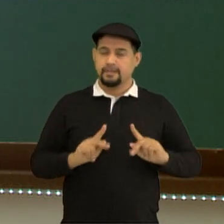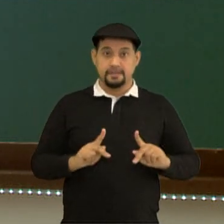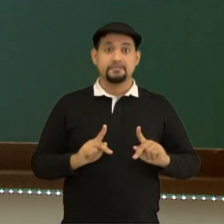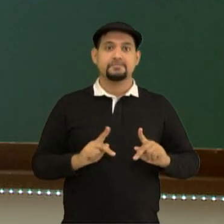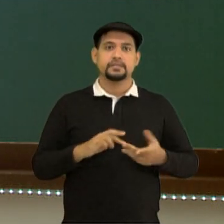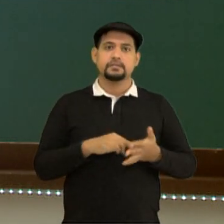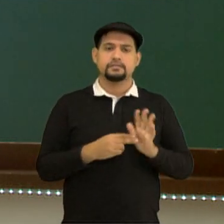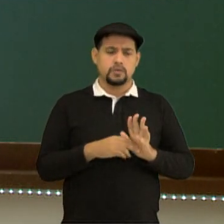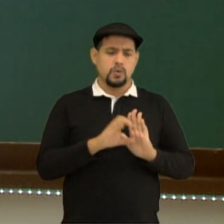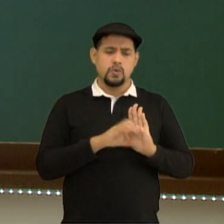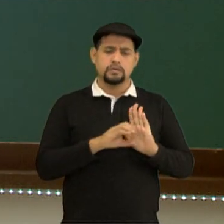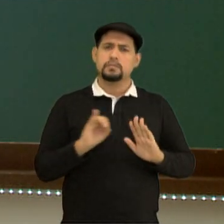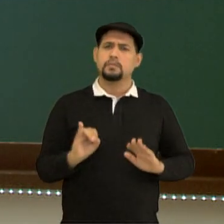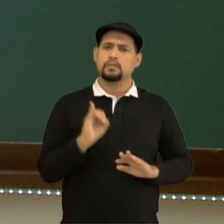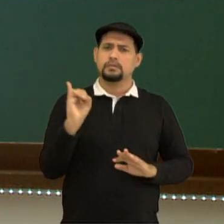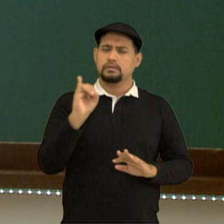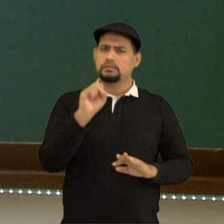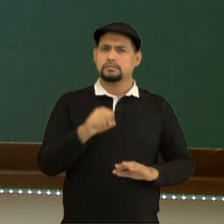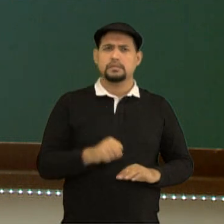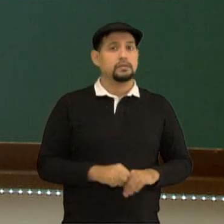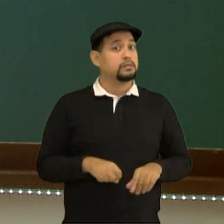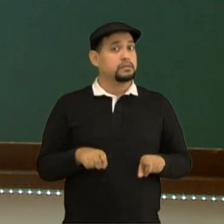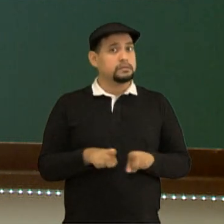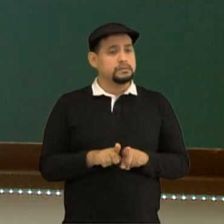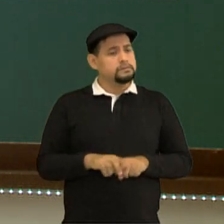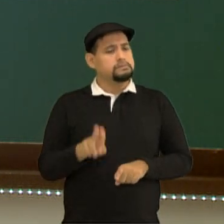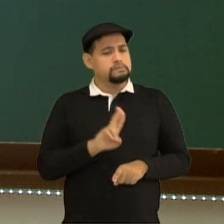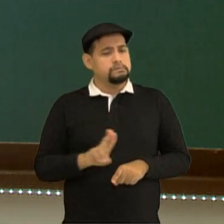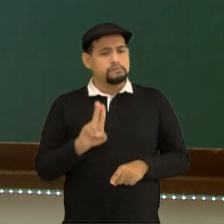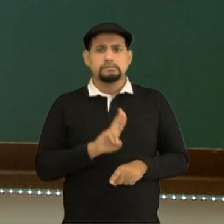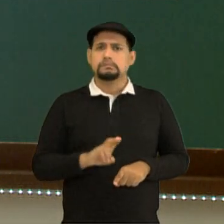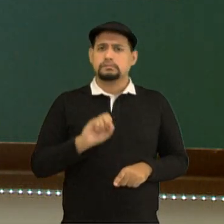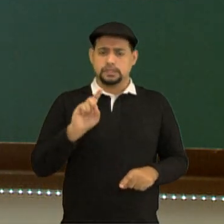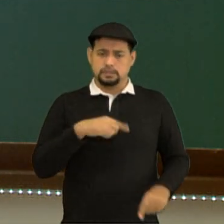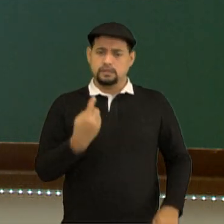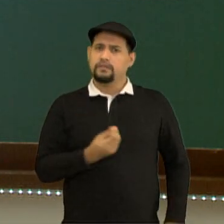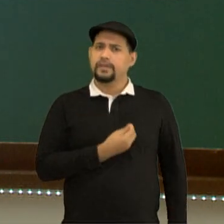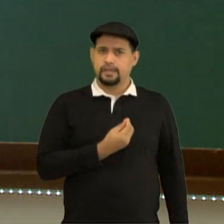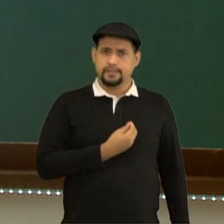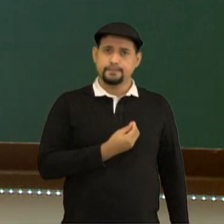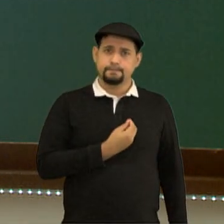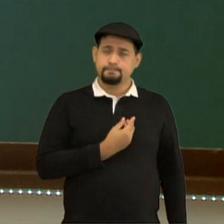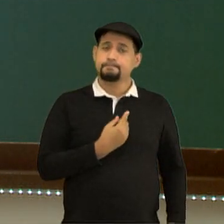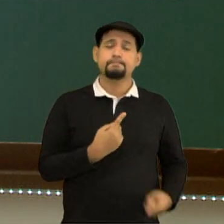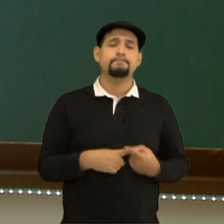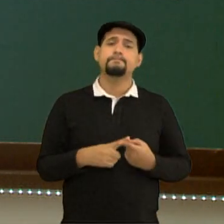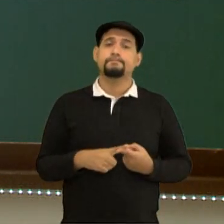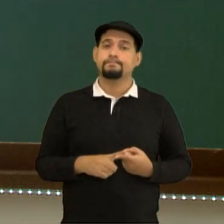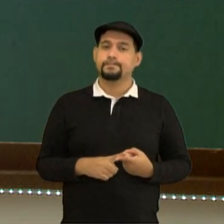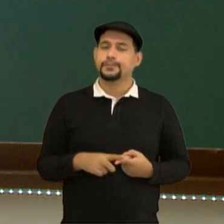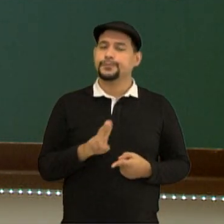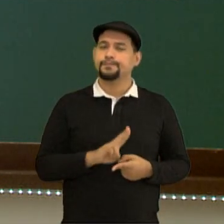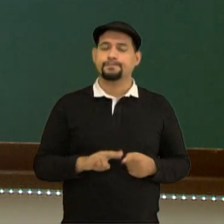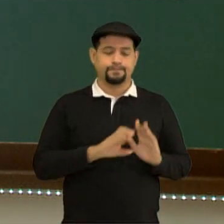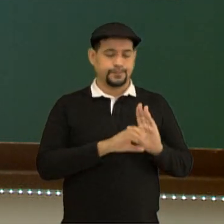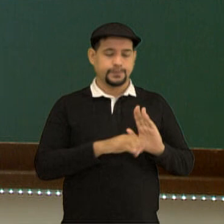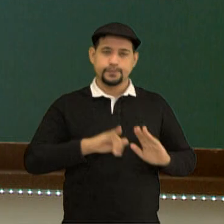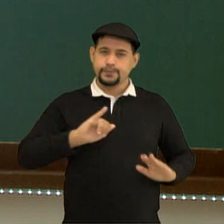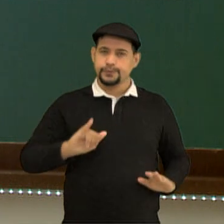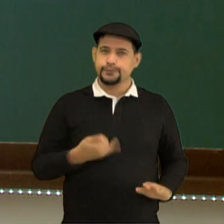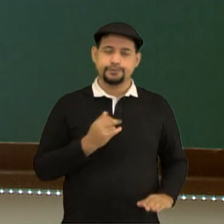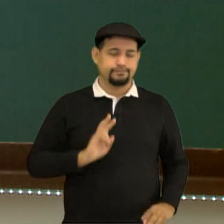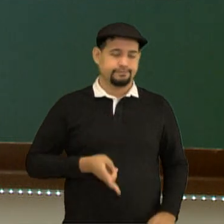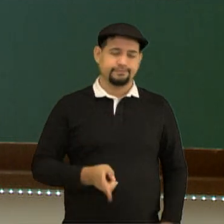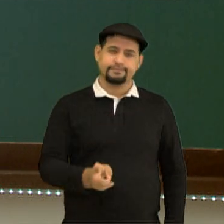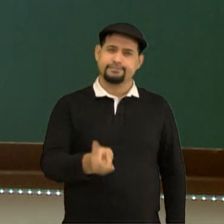esse é um conceito bastante importante e eu digo muito aplicável à nossa vida diária, porque a gente vai usar um conceito de juro o resto da